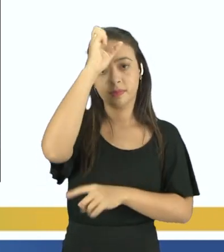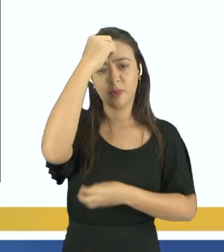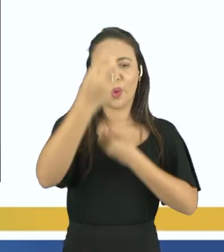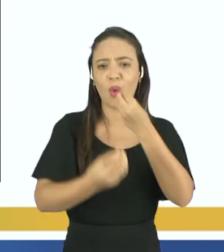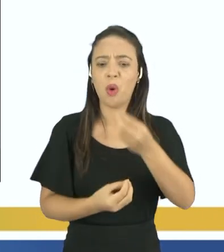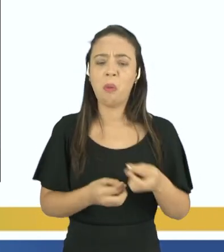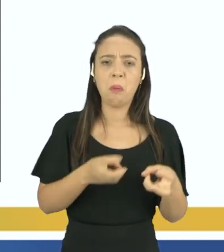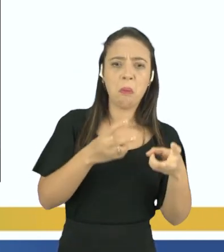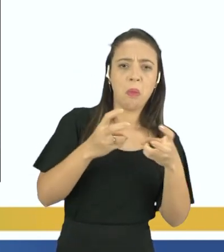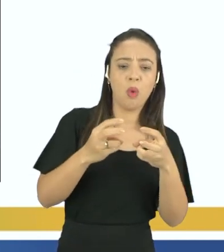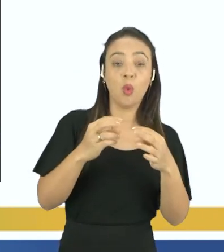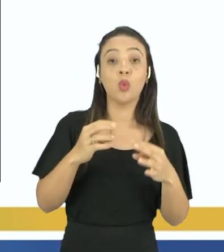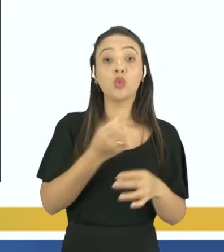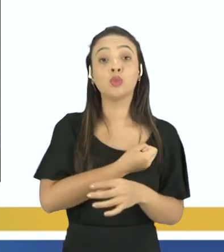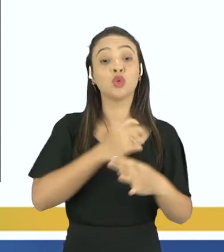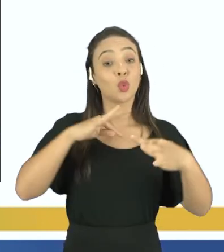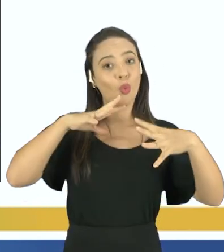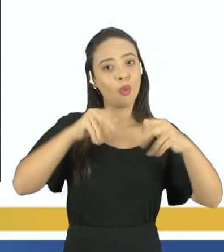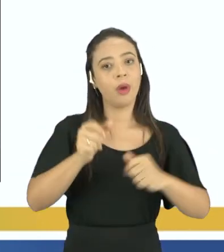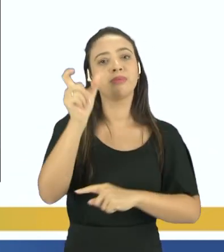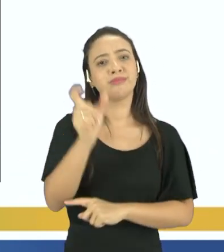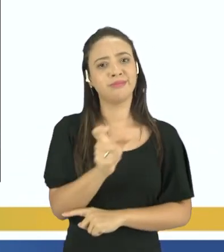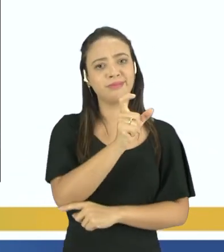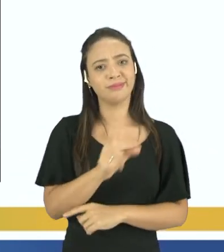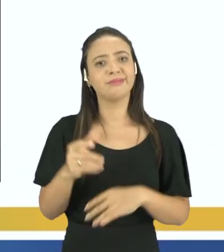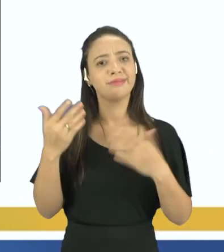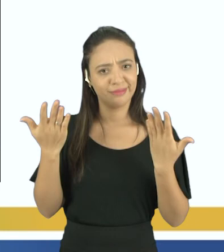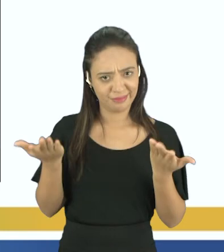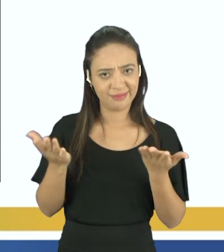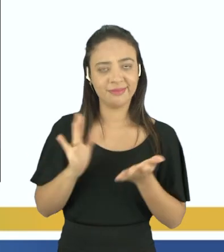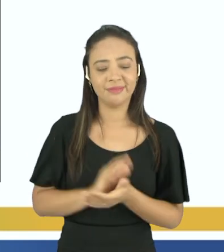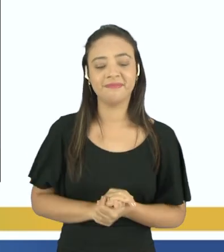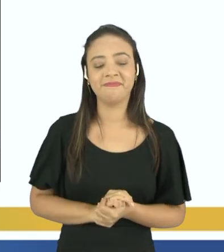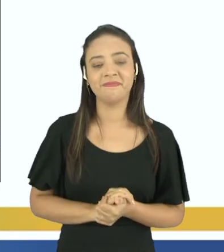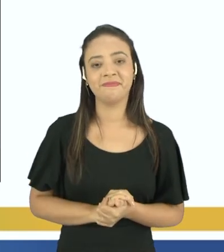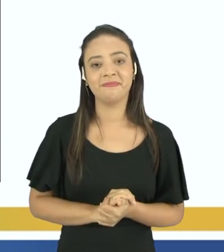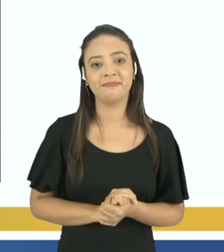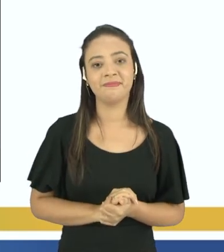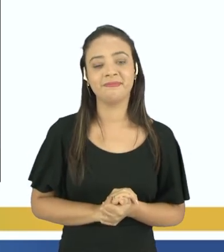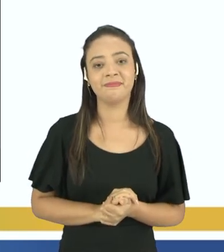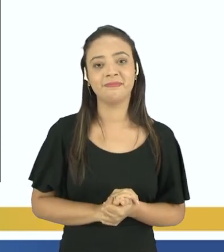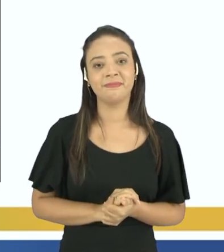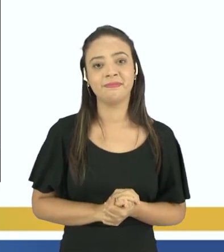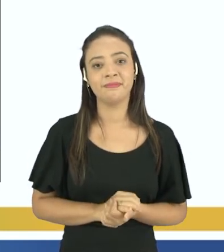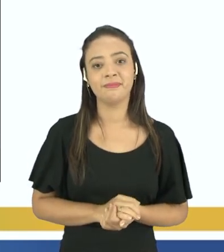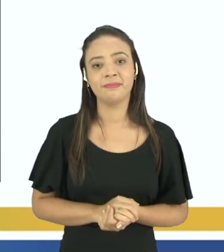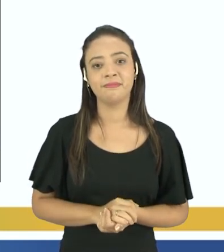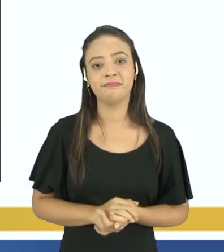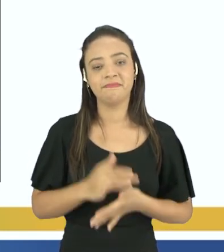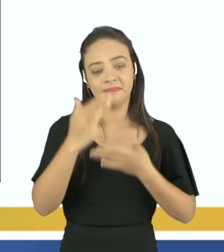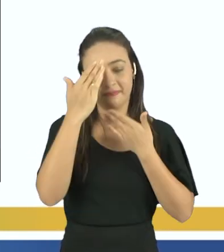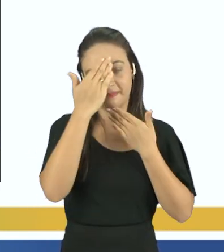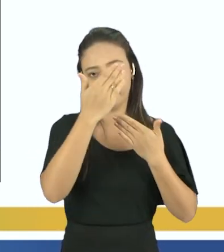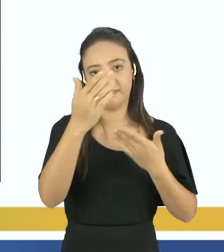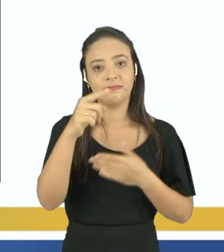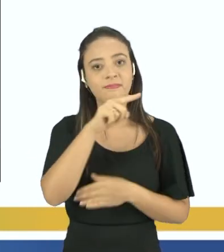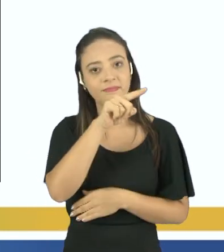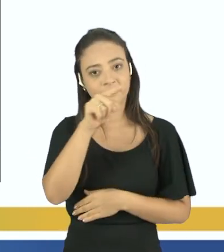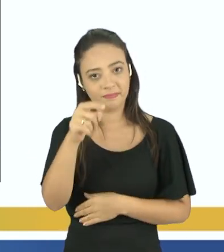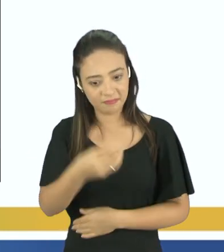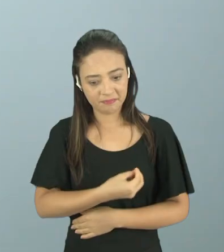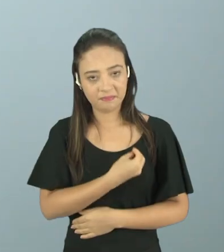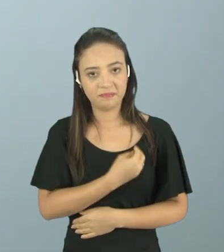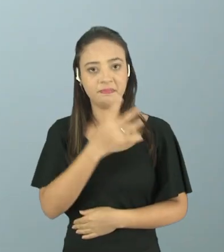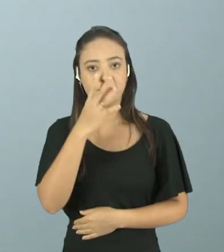verificar seu número total de diagonais não foi mesmo então gente é muito obrigado por vocês